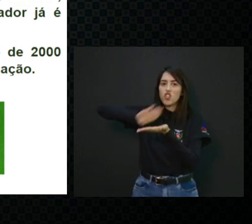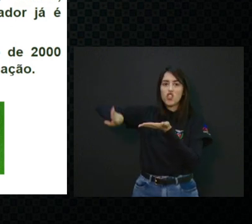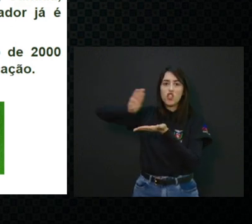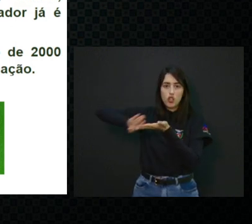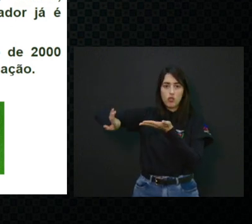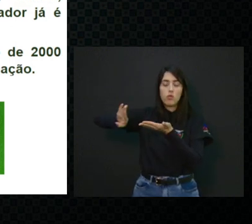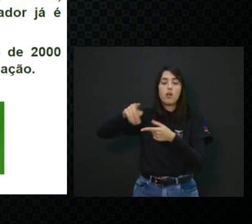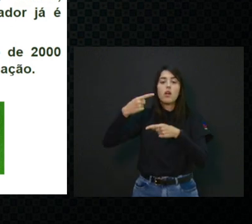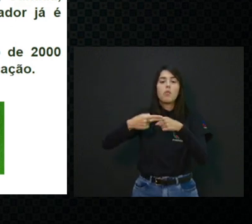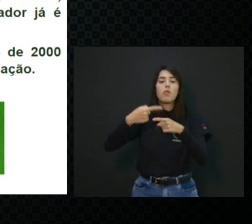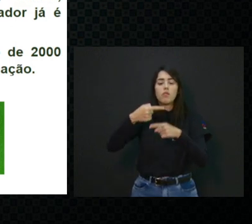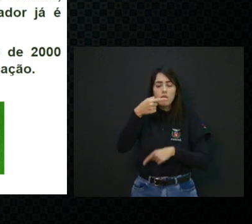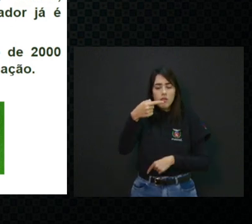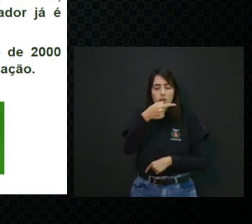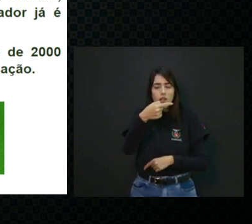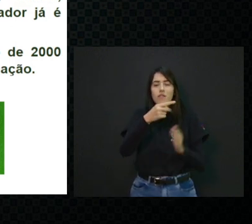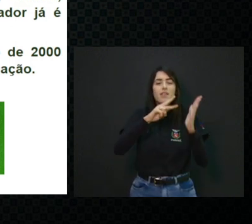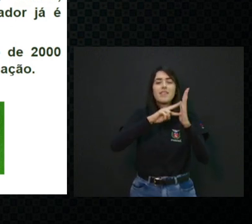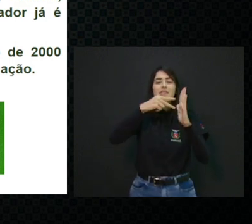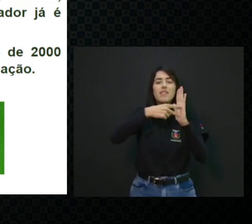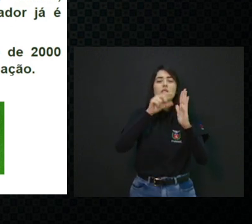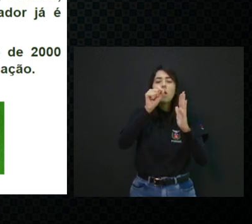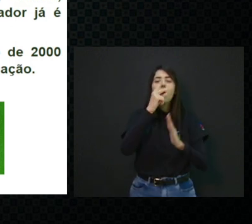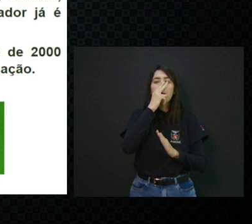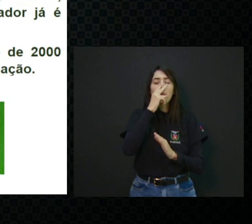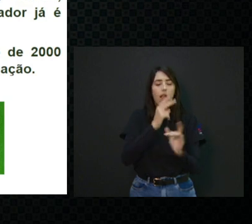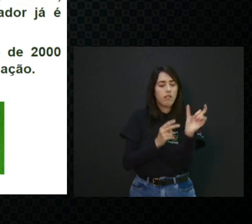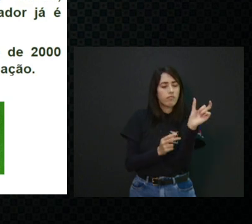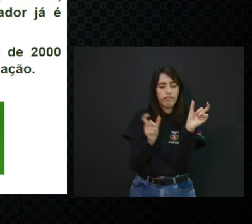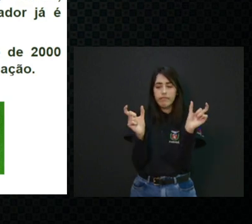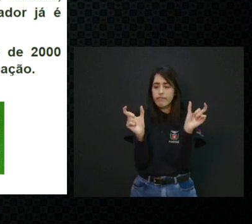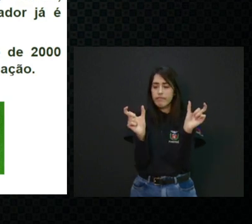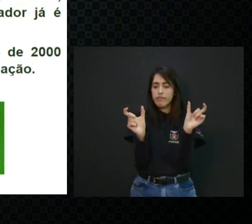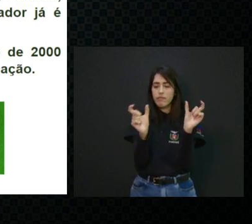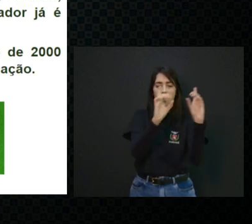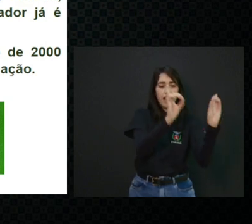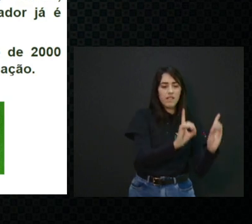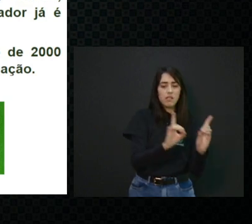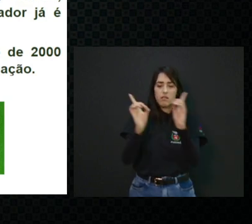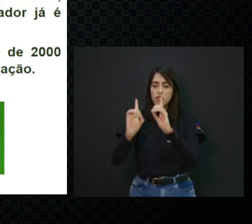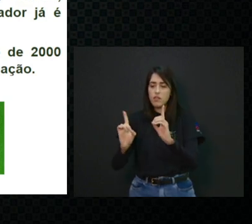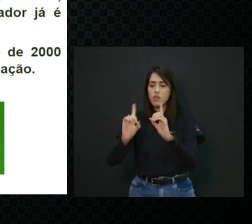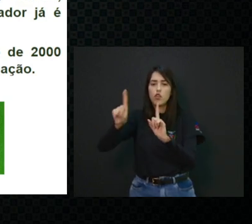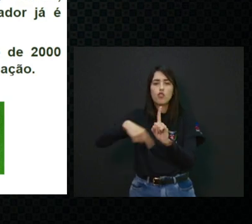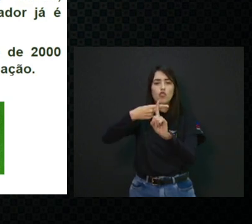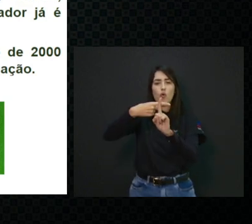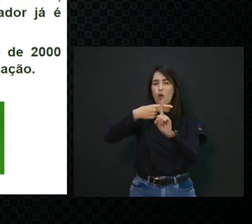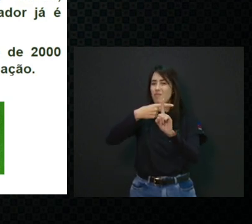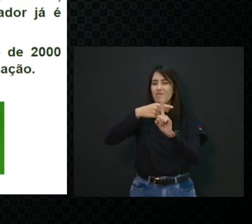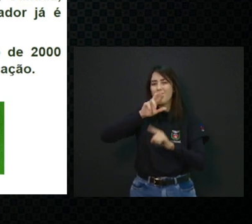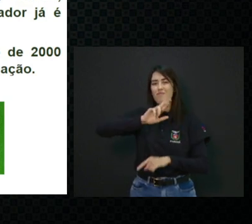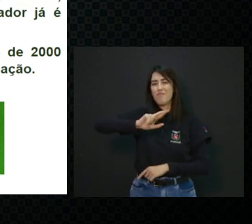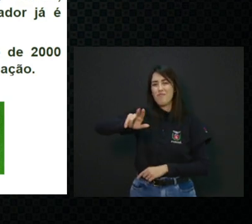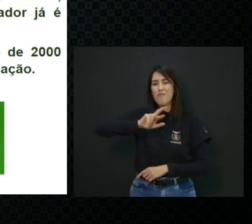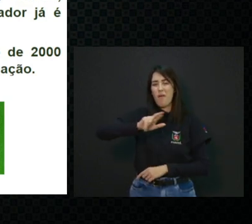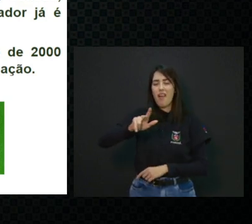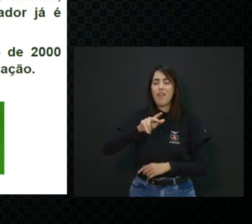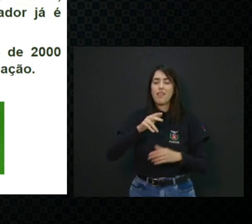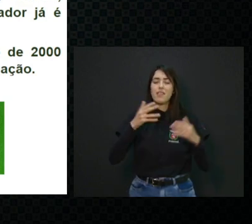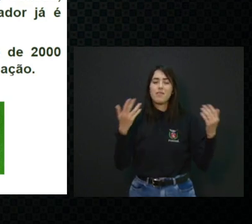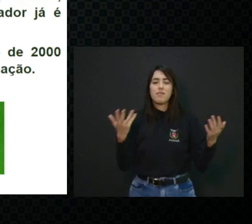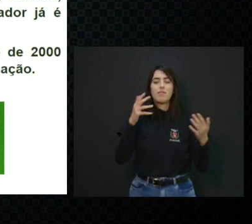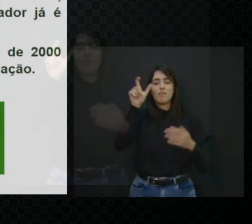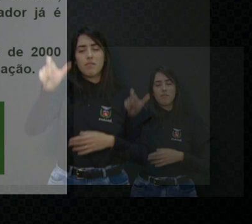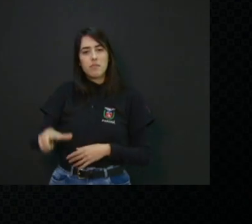ele caracteriza realmente a somatória das deficiências, né, então essa é até uma colocação de Salvatore Lagatti, pessoa com